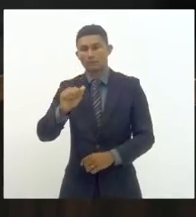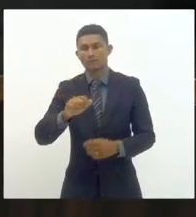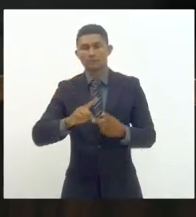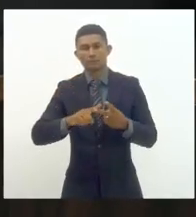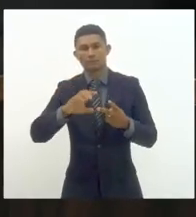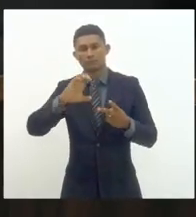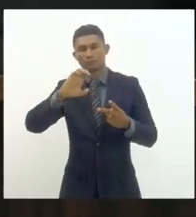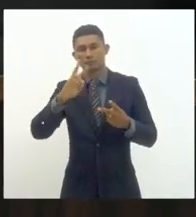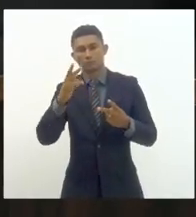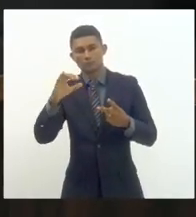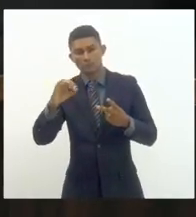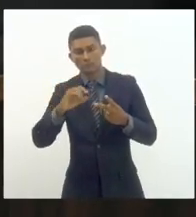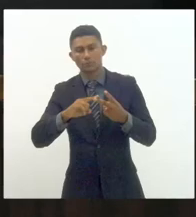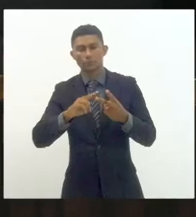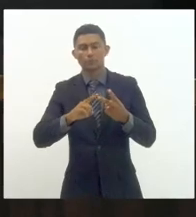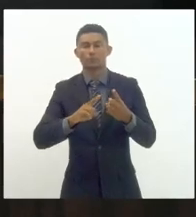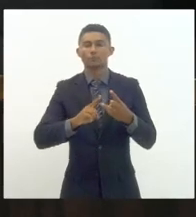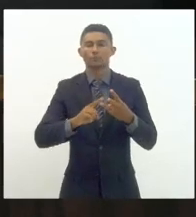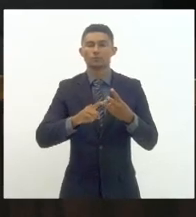Chico Machado.